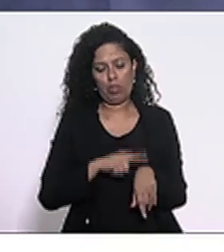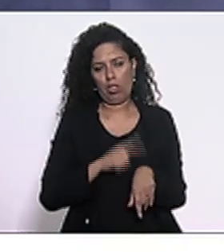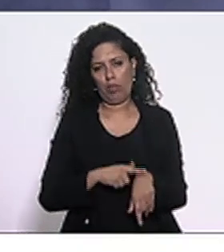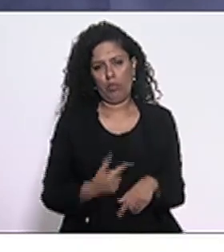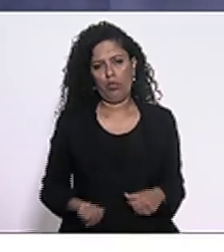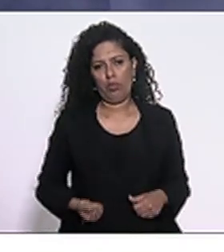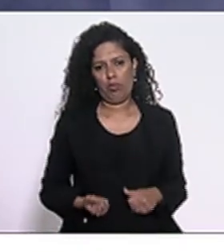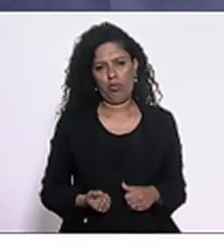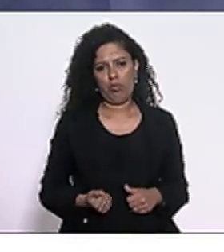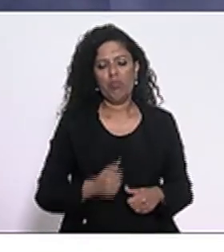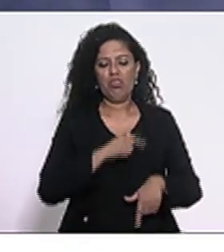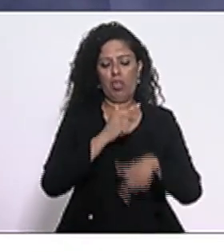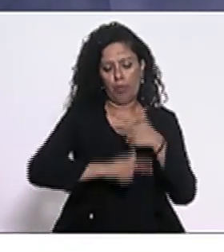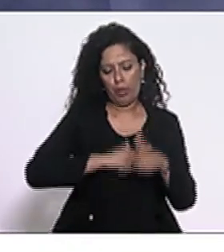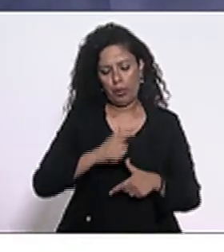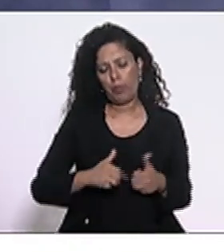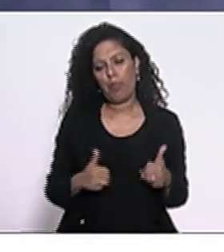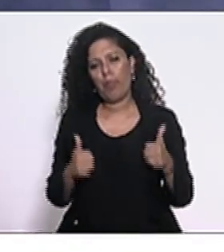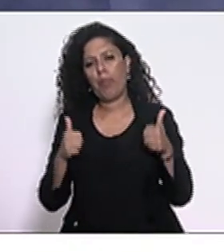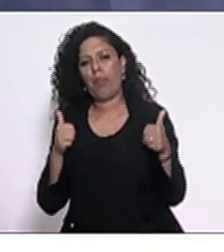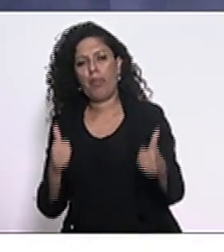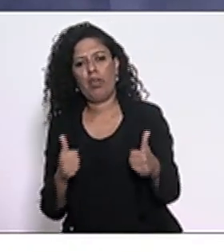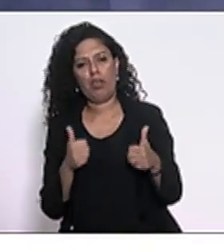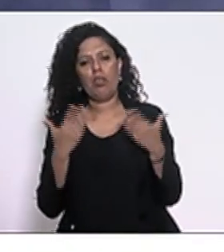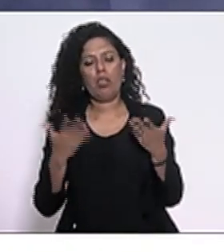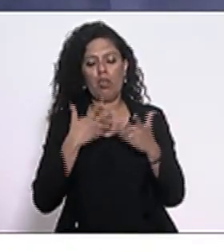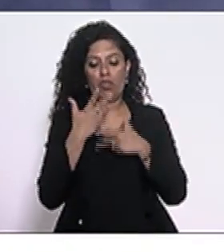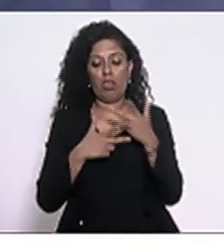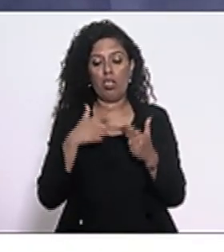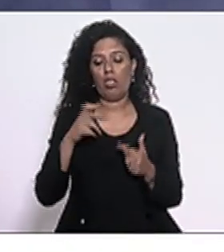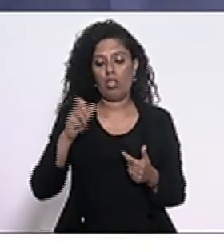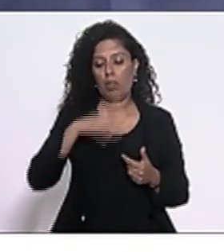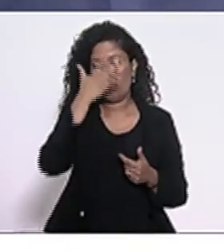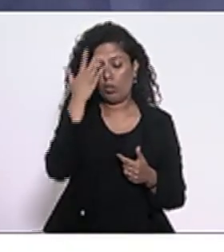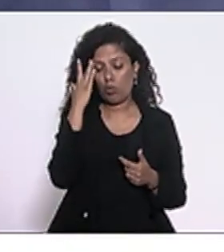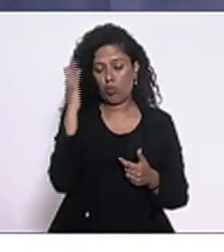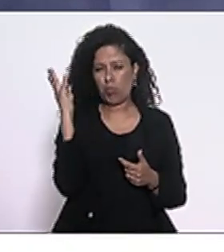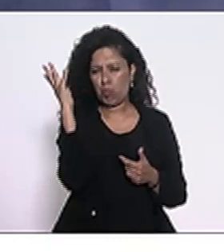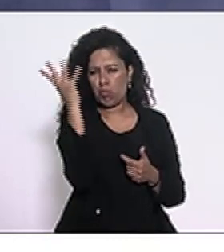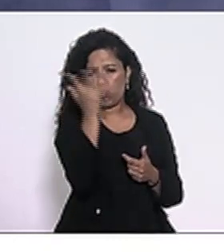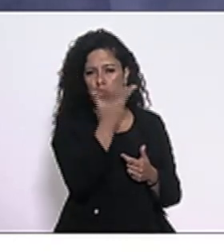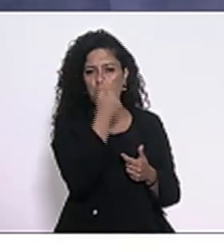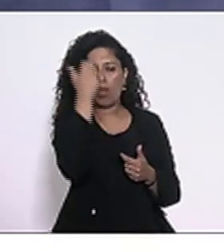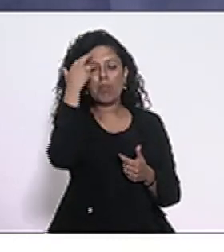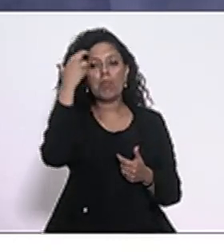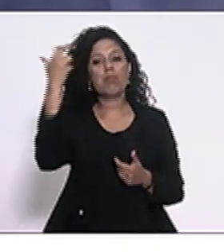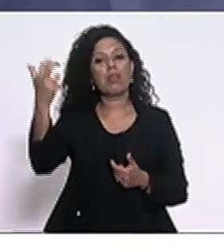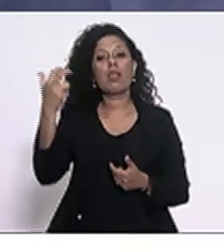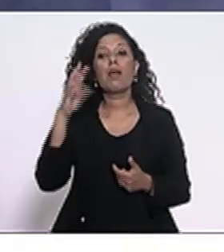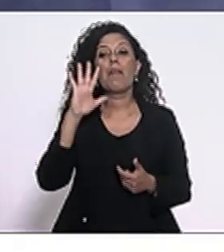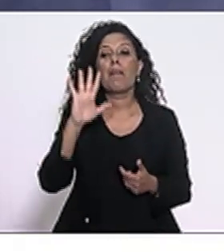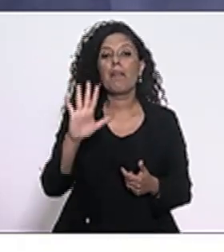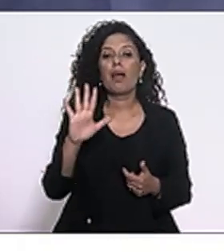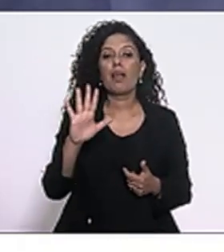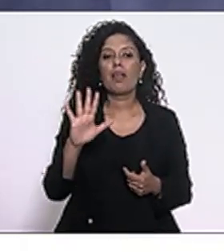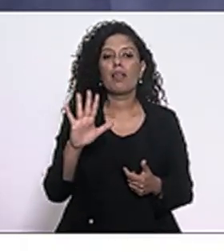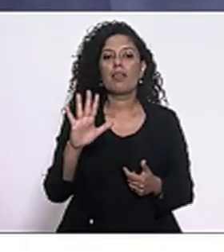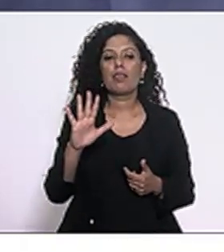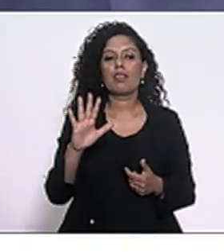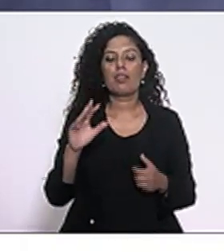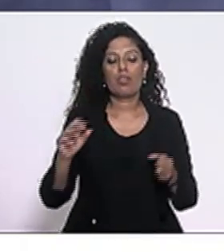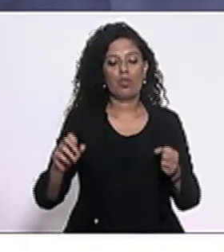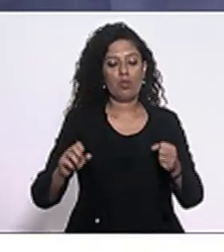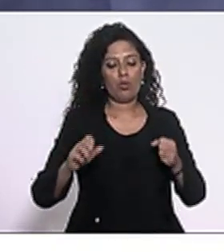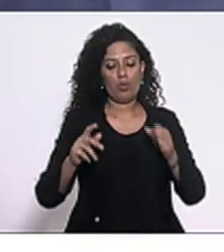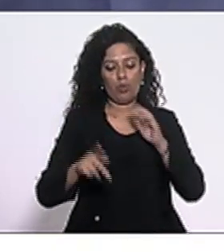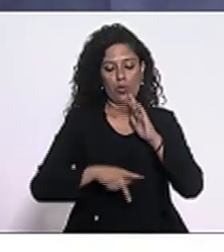prestando um serviço de melhor qualidade. Devo dizer aqui que são pessoas altamente qualificadas e comprometidas, mas essa força não é